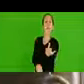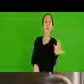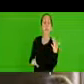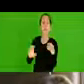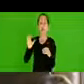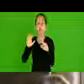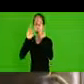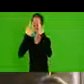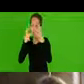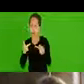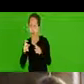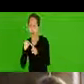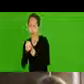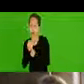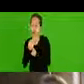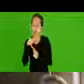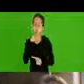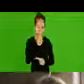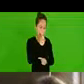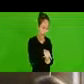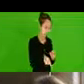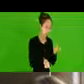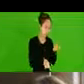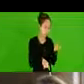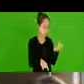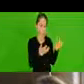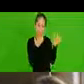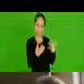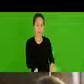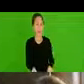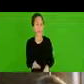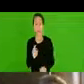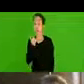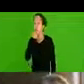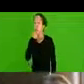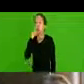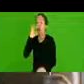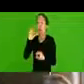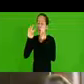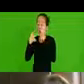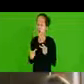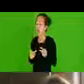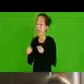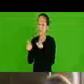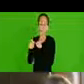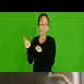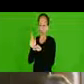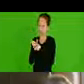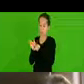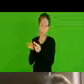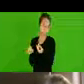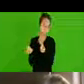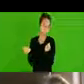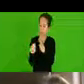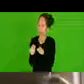sociais não faziam pesquisa, a denominada pesquisa qualitativa. Então, uma briga que ficou